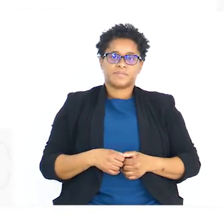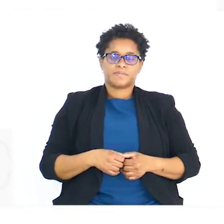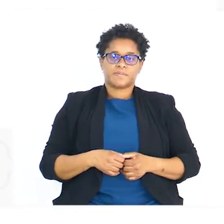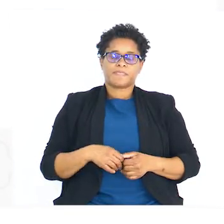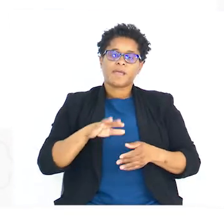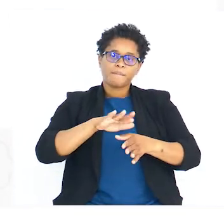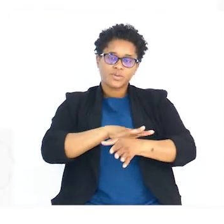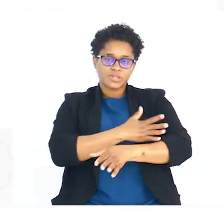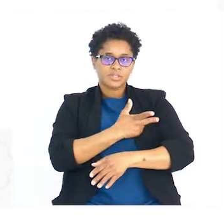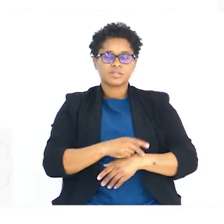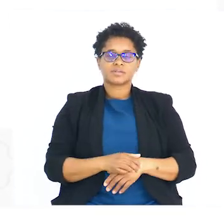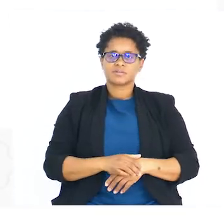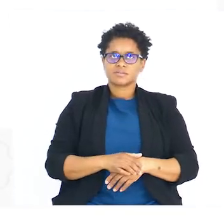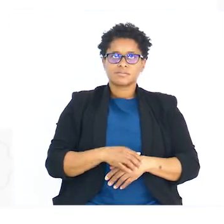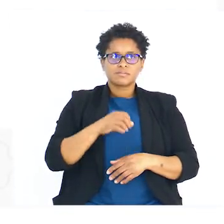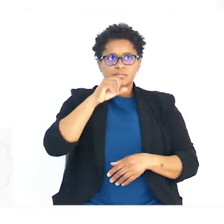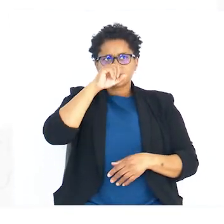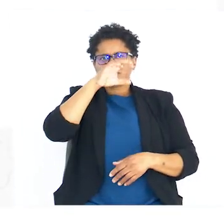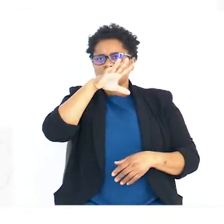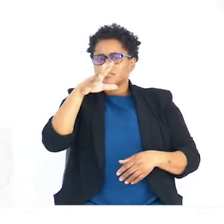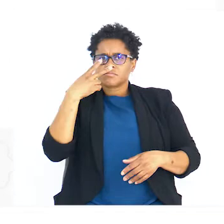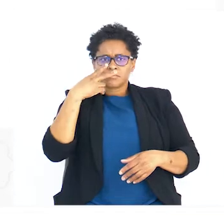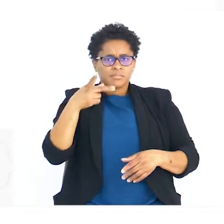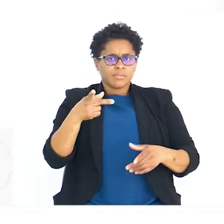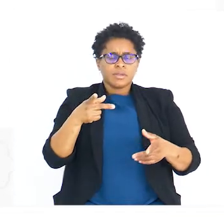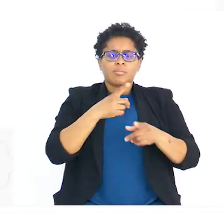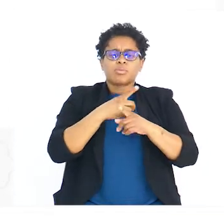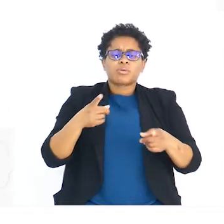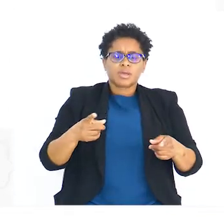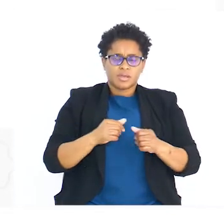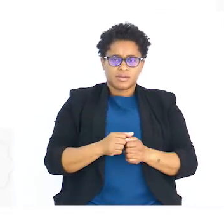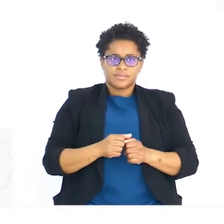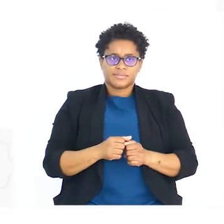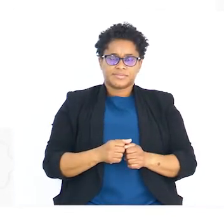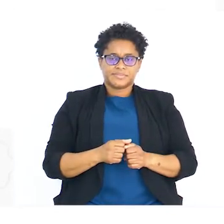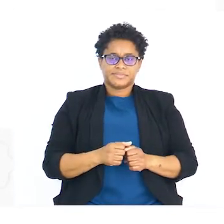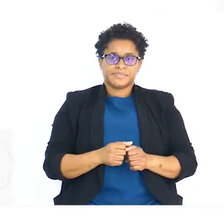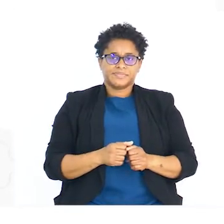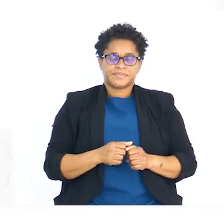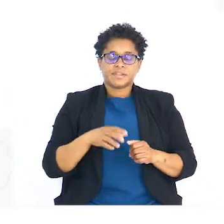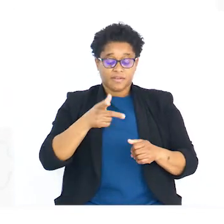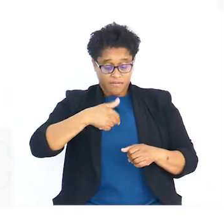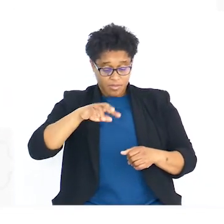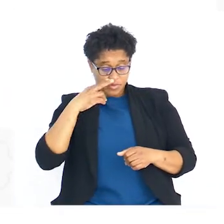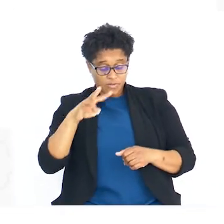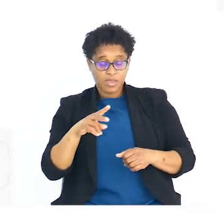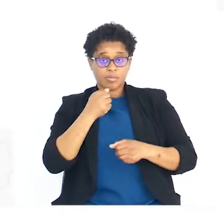A poesia é misteriosa. Por quê? Vamos lá ver. O poeta, na